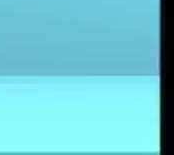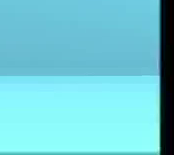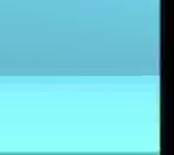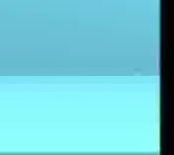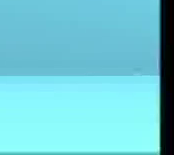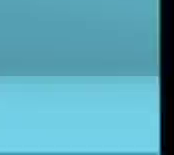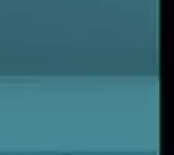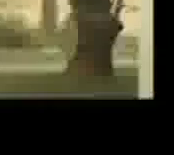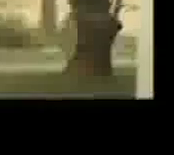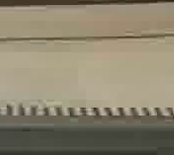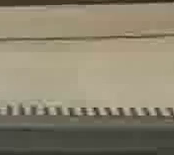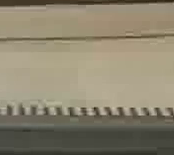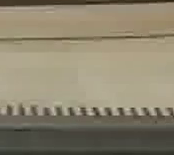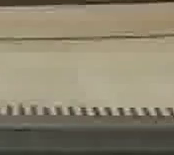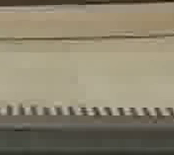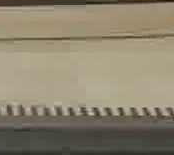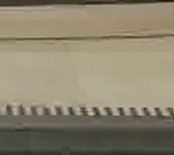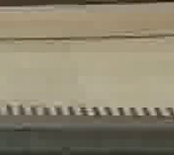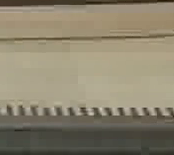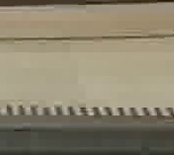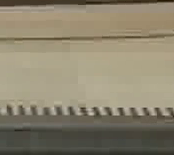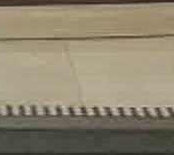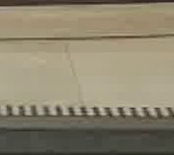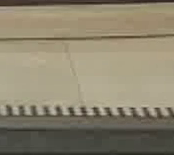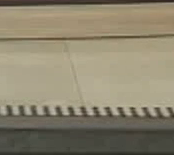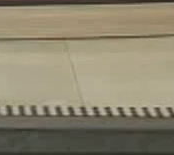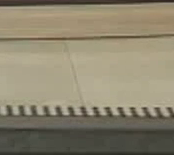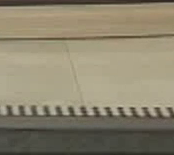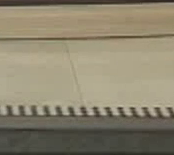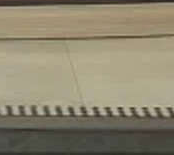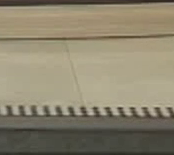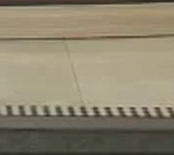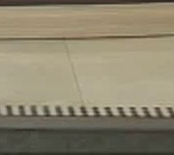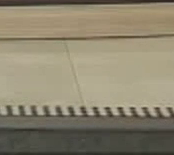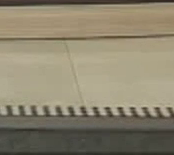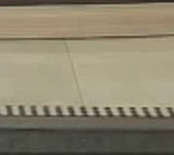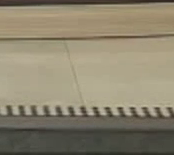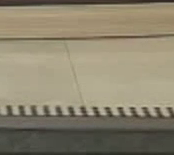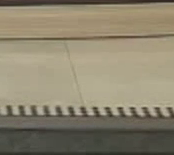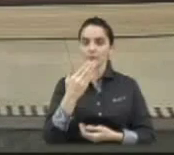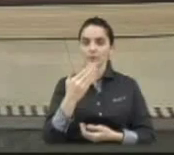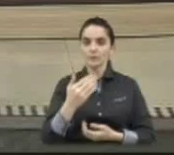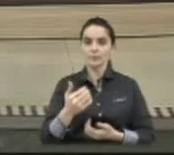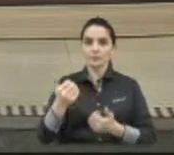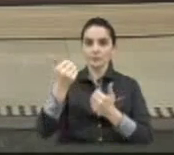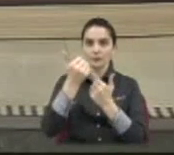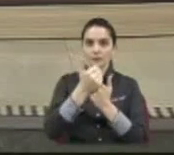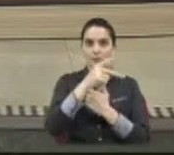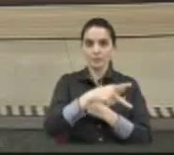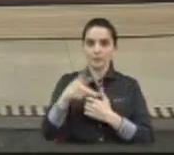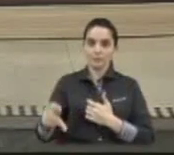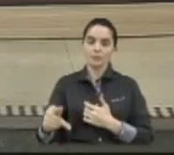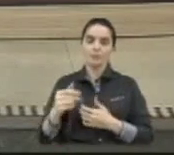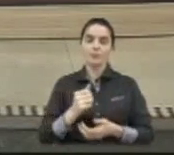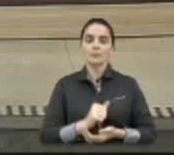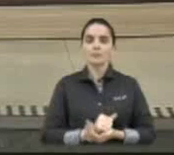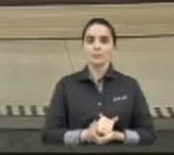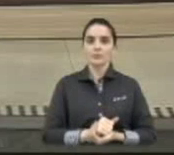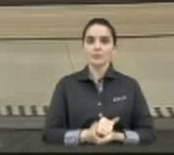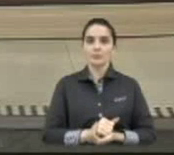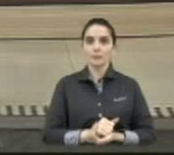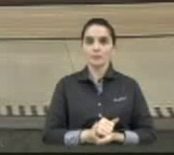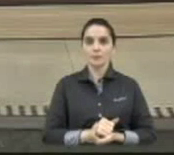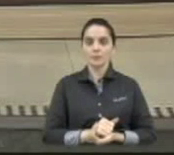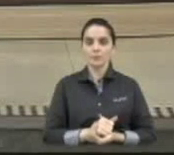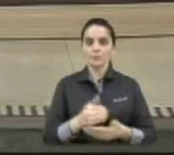A sessão está reaberta. Eu suspendo a sessão para que o vice-presidente assuma os trabalhos. Os